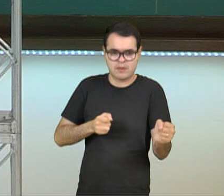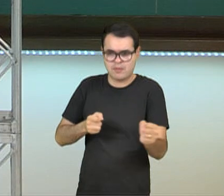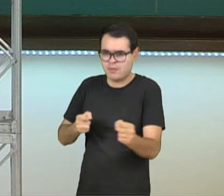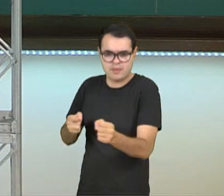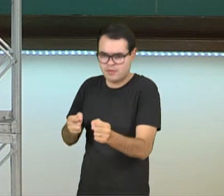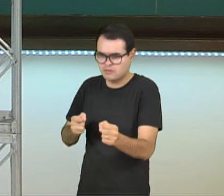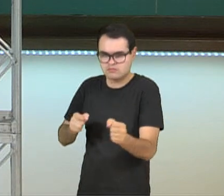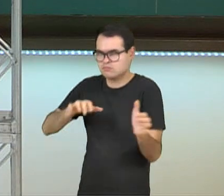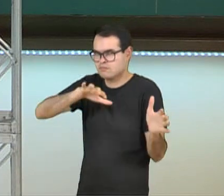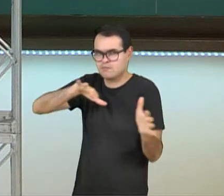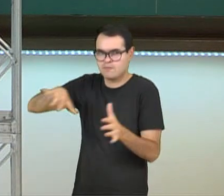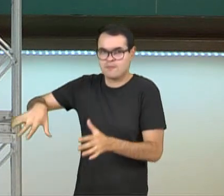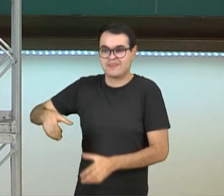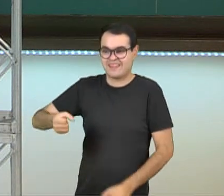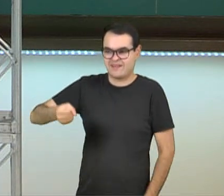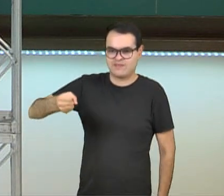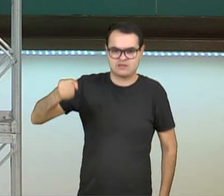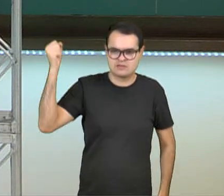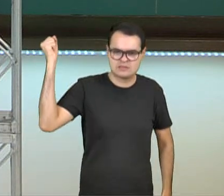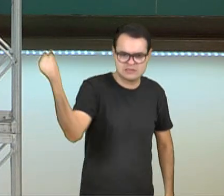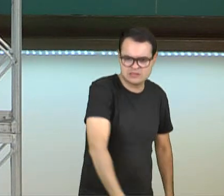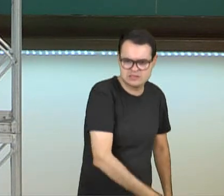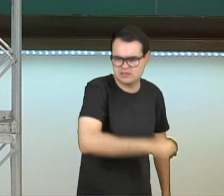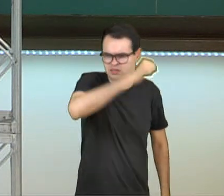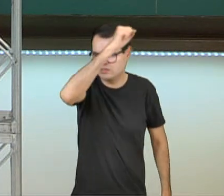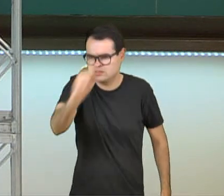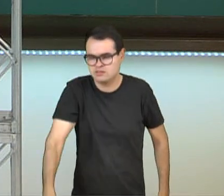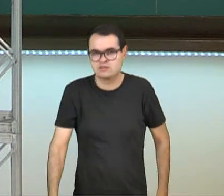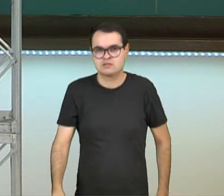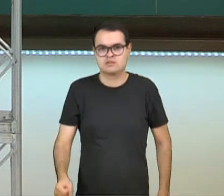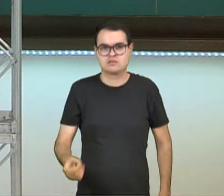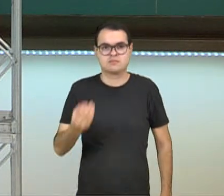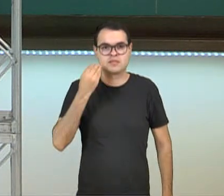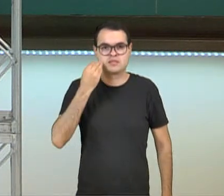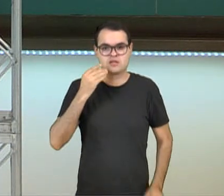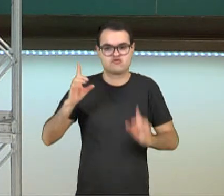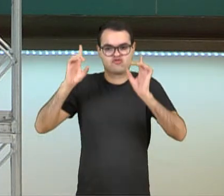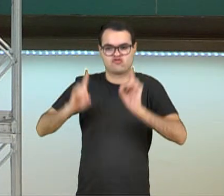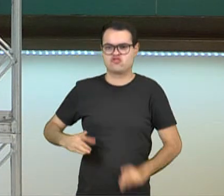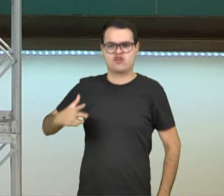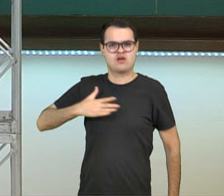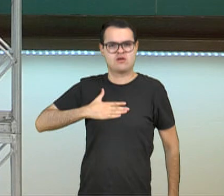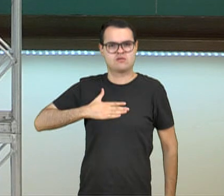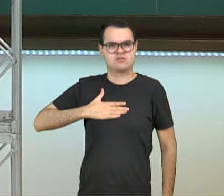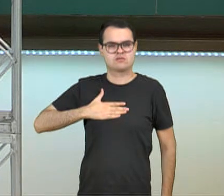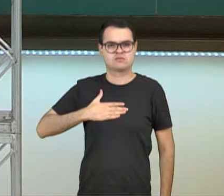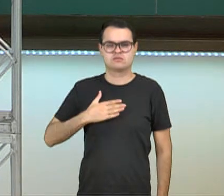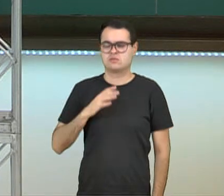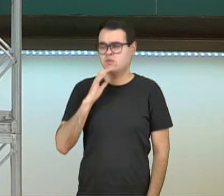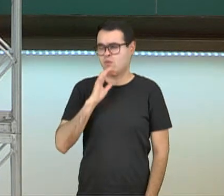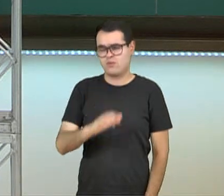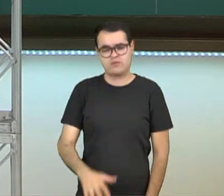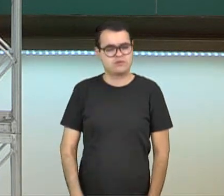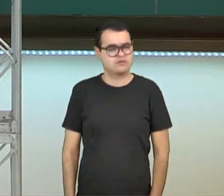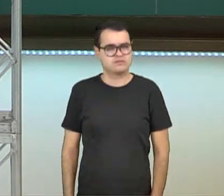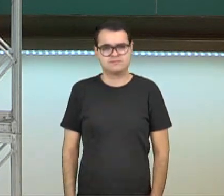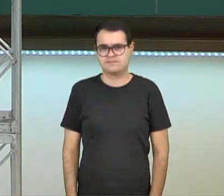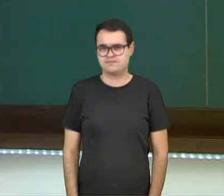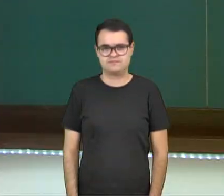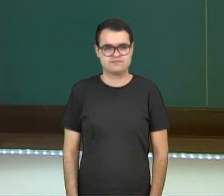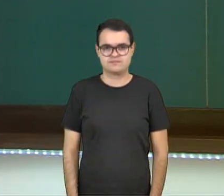e lutavam com facões para poder prevalecer o seu direito. Horrível, gente,